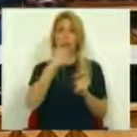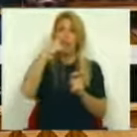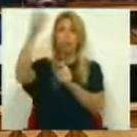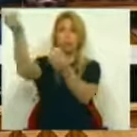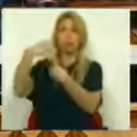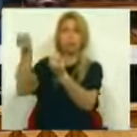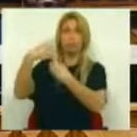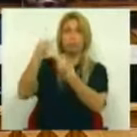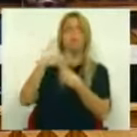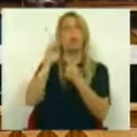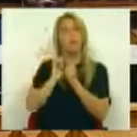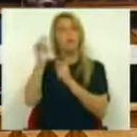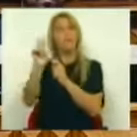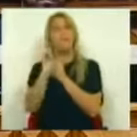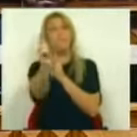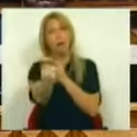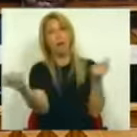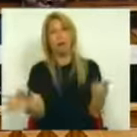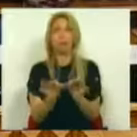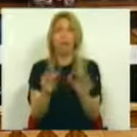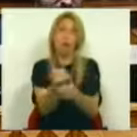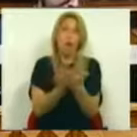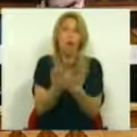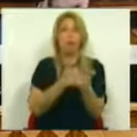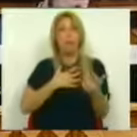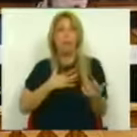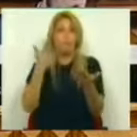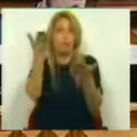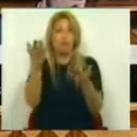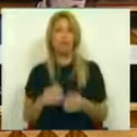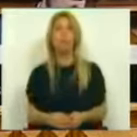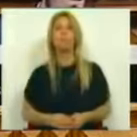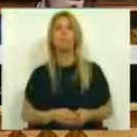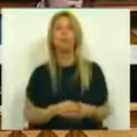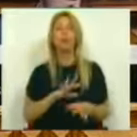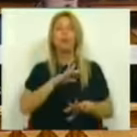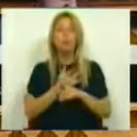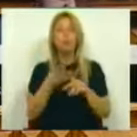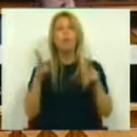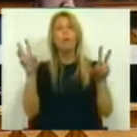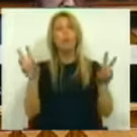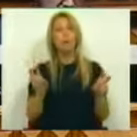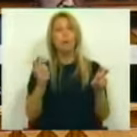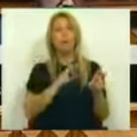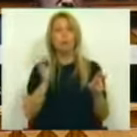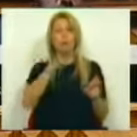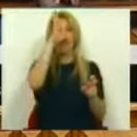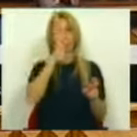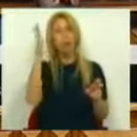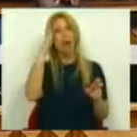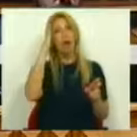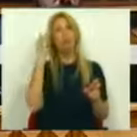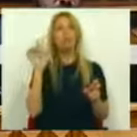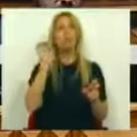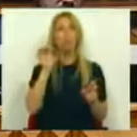dizer à economia e às empresas. Outra matéria, Sr. Primeiro-Ministro, que julgo que é relevante abordar,